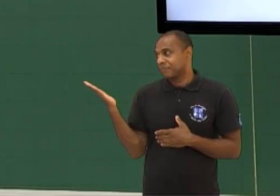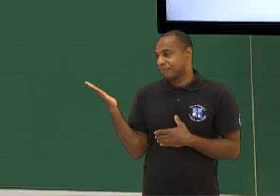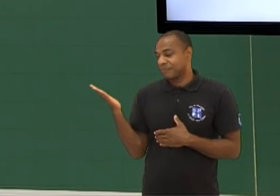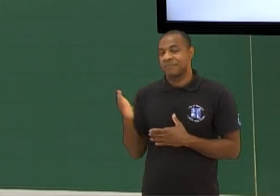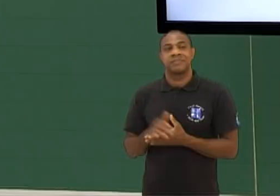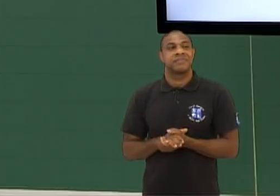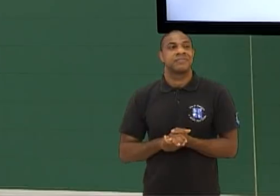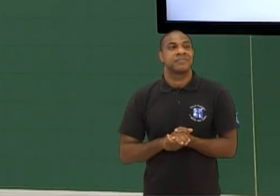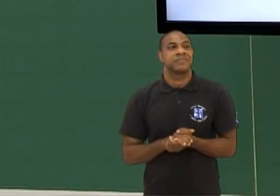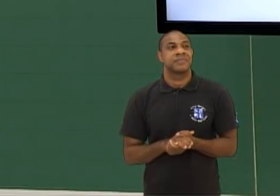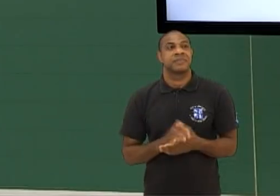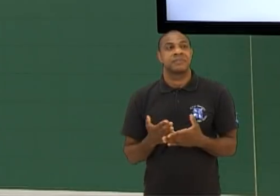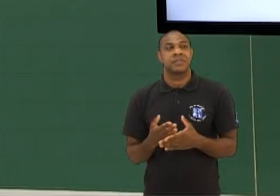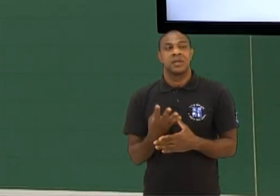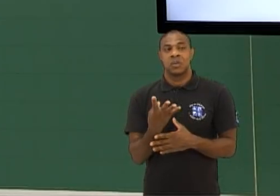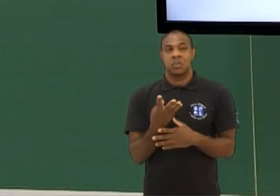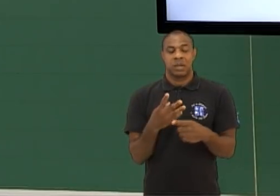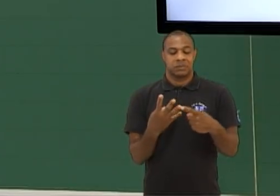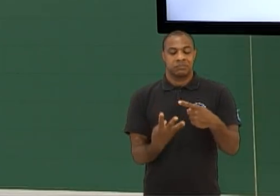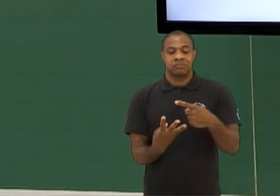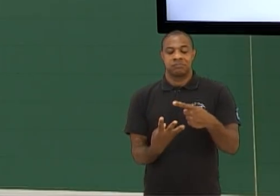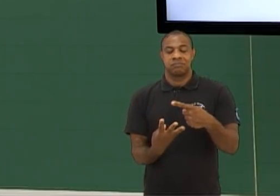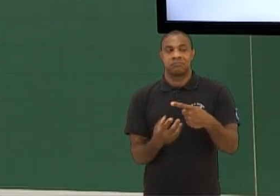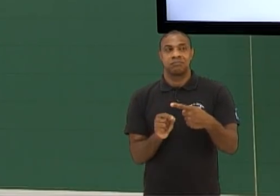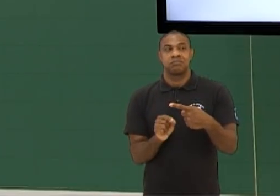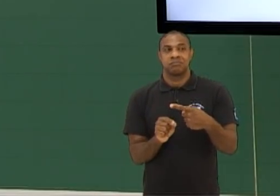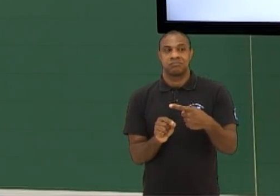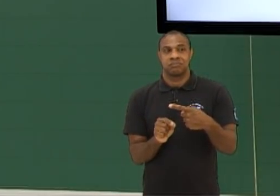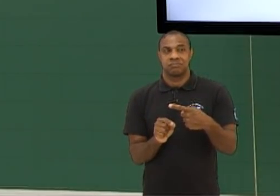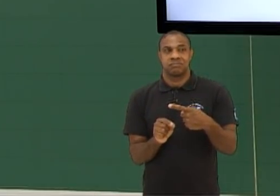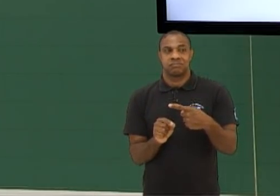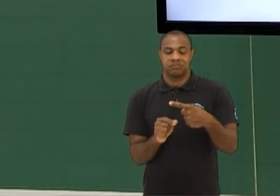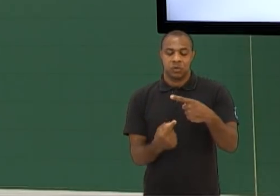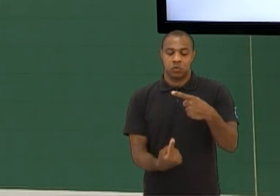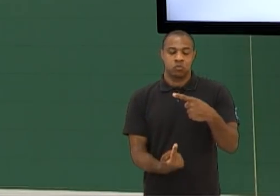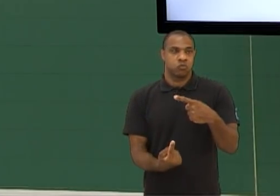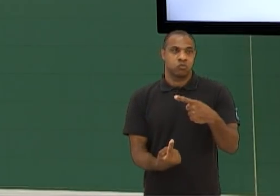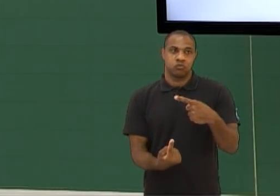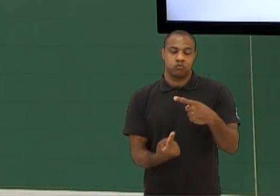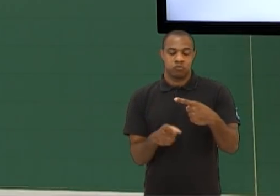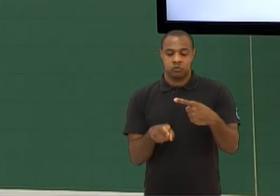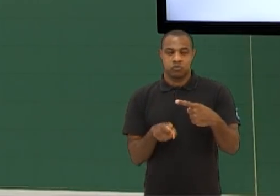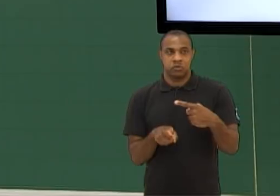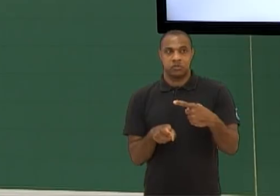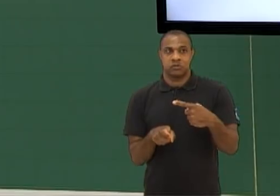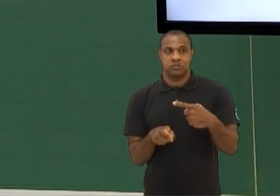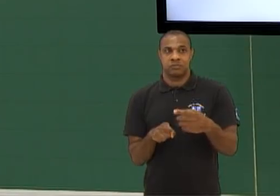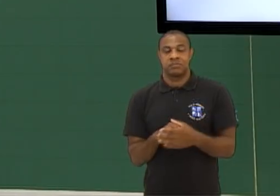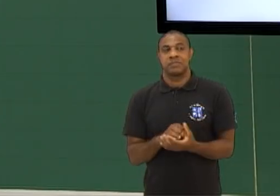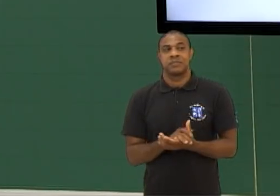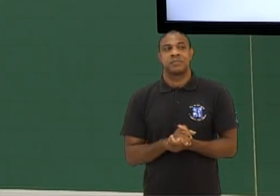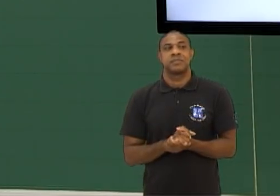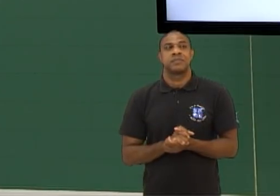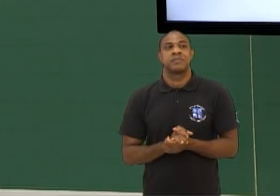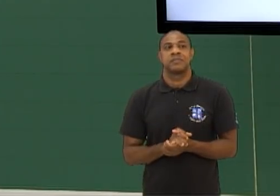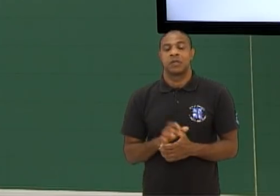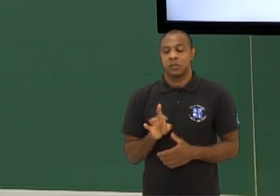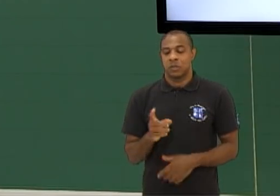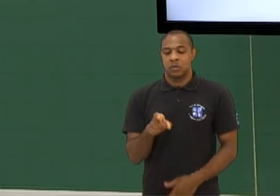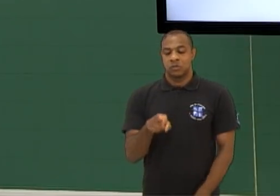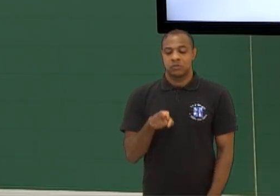Né? 4x dividido por 4. 4x dividido por 4. 1x para cada um. Então, fica só o